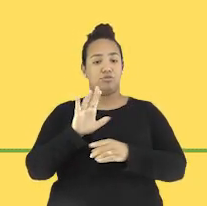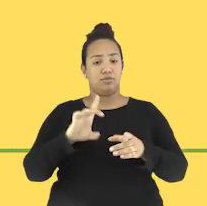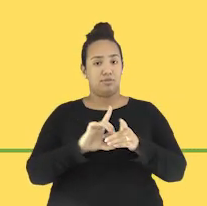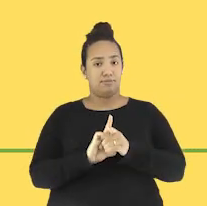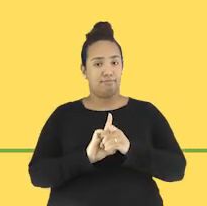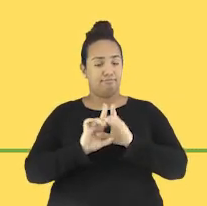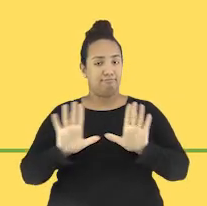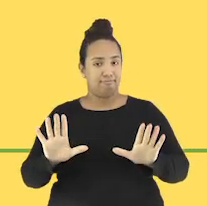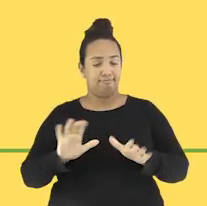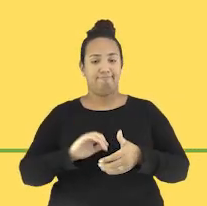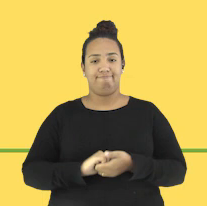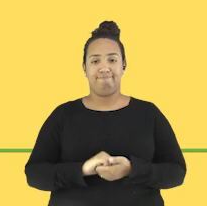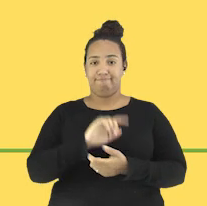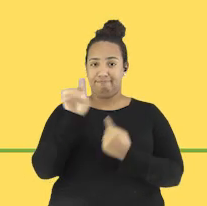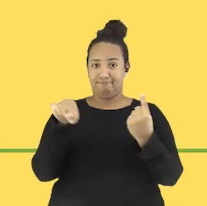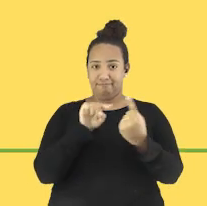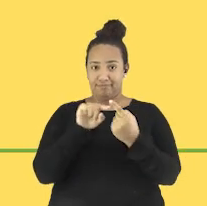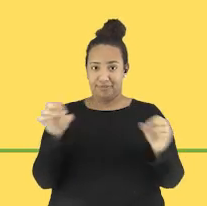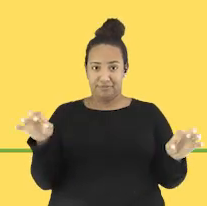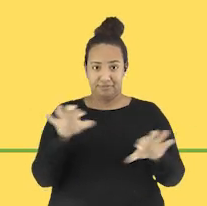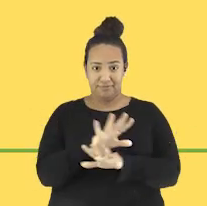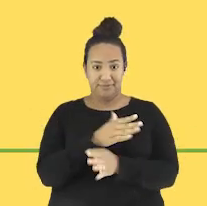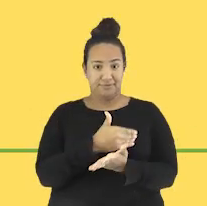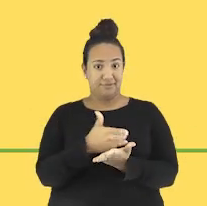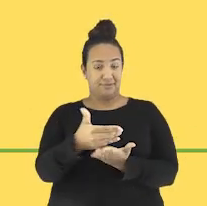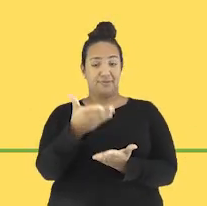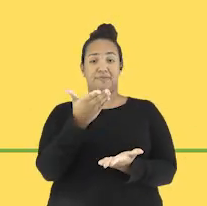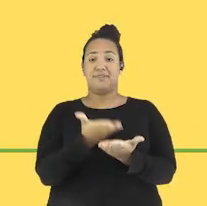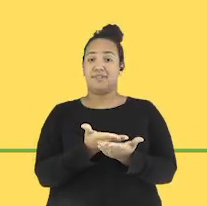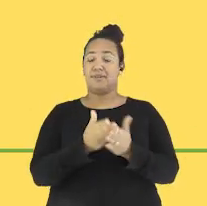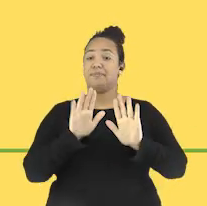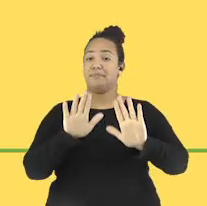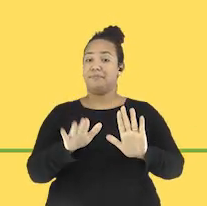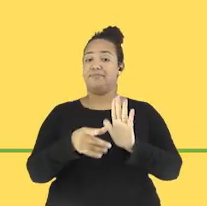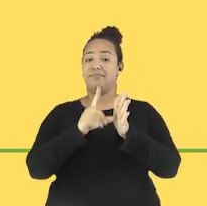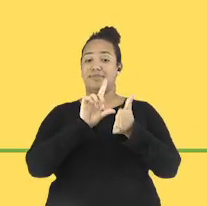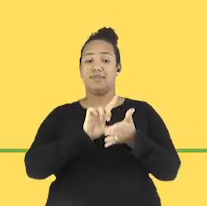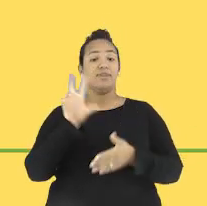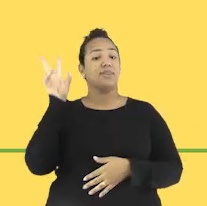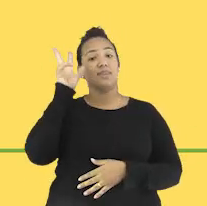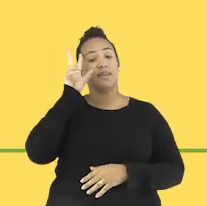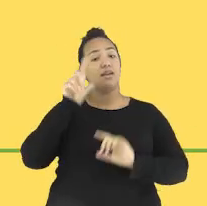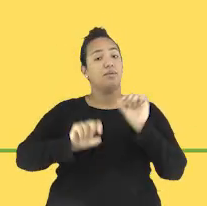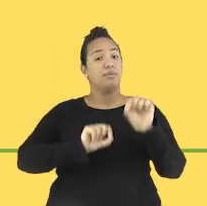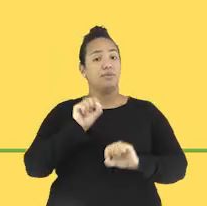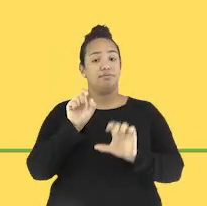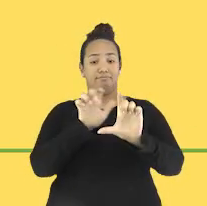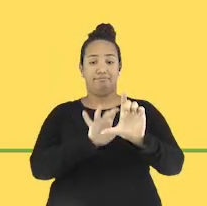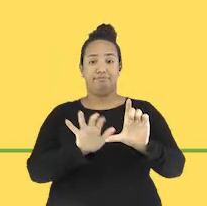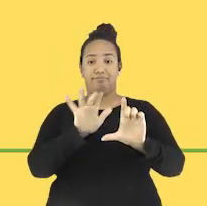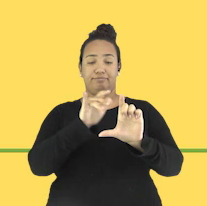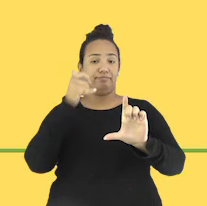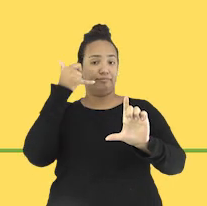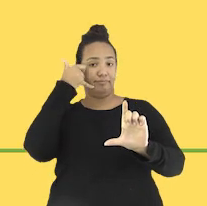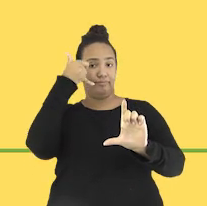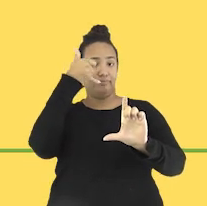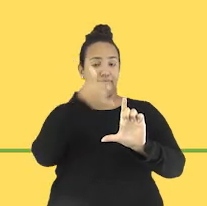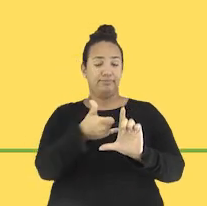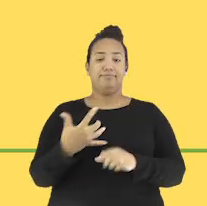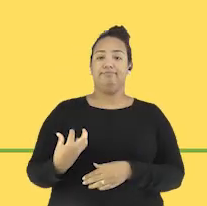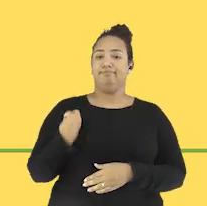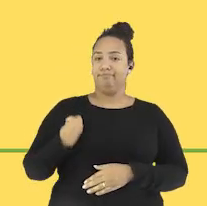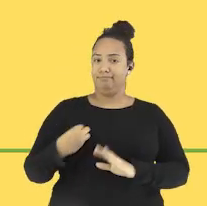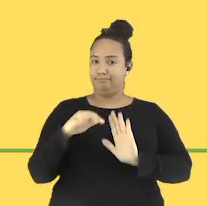democracia. Objetivos entendidos? Então vamos começar a aula. Mas antes, não esqueça de escanear o QR Code que está na sua tela